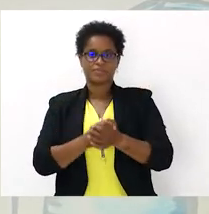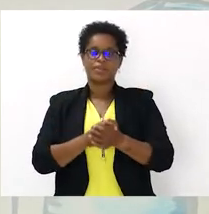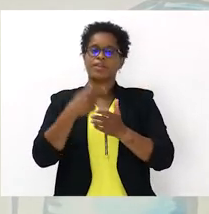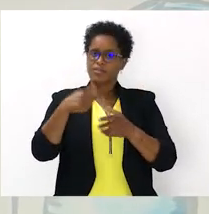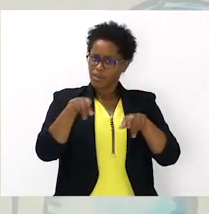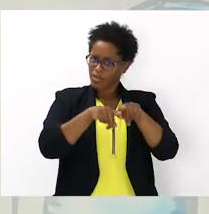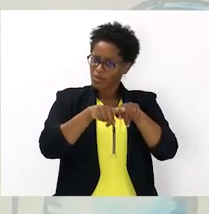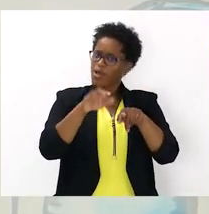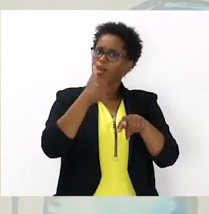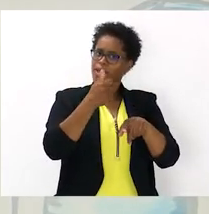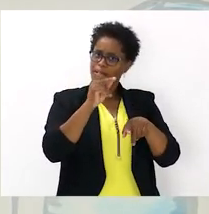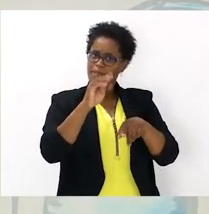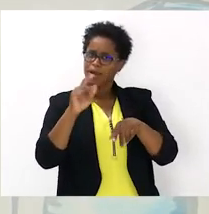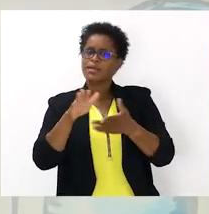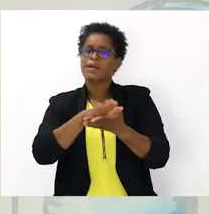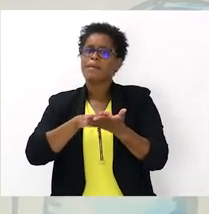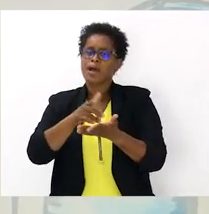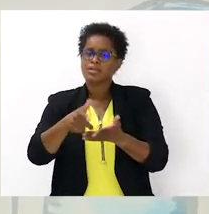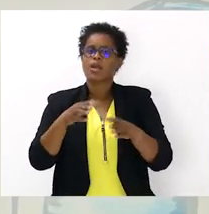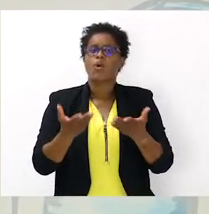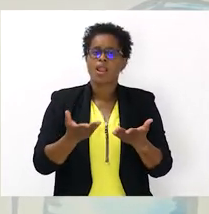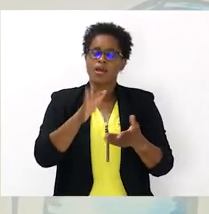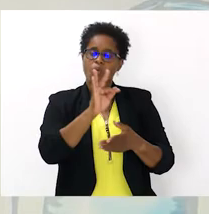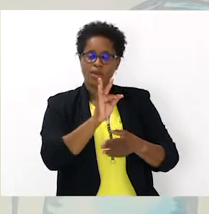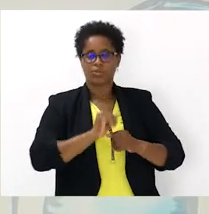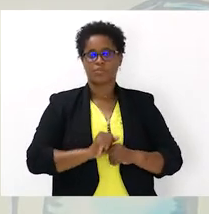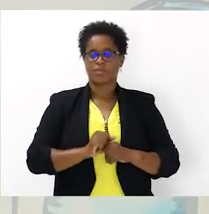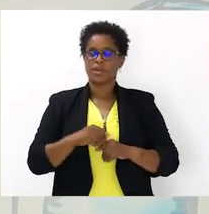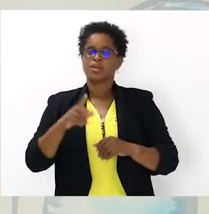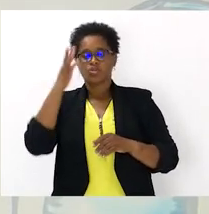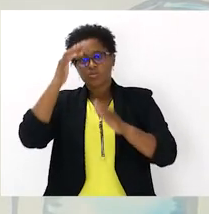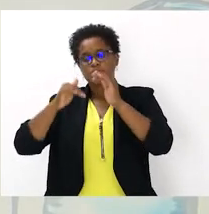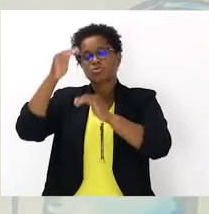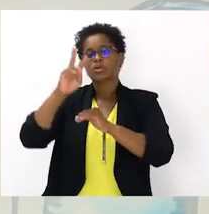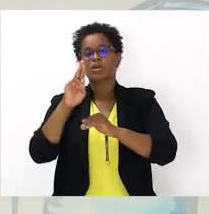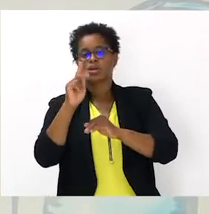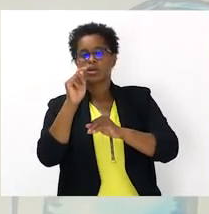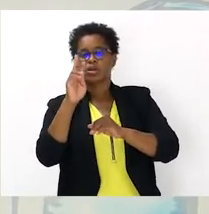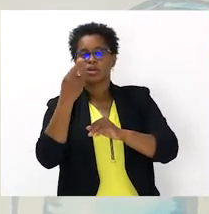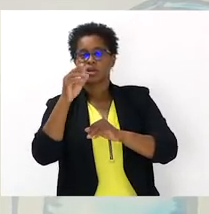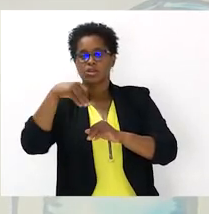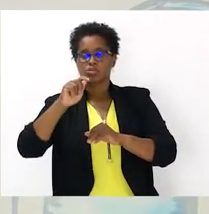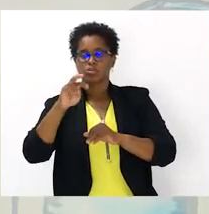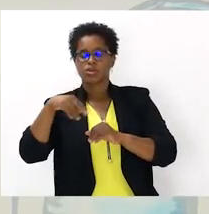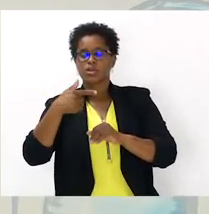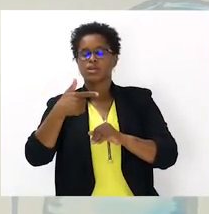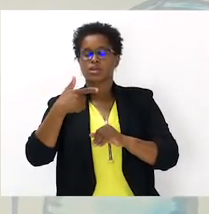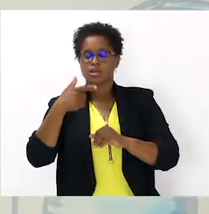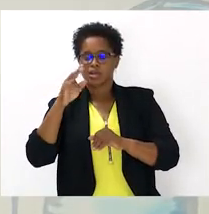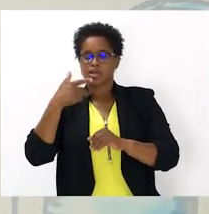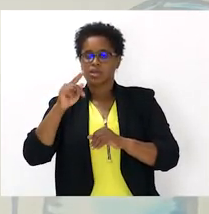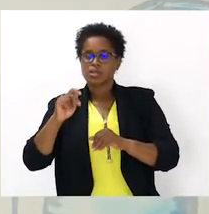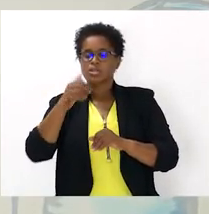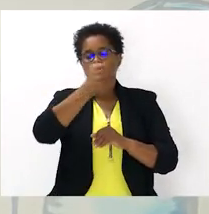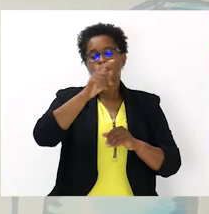tem a mesma base. Qual é a base? 4. Expoente 5 e 3. O que é que vamos fazer?